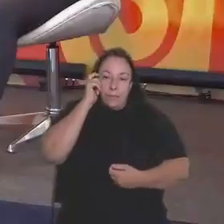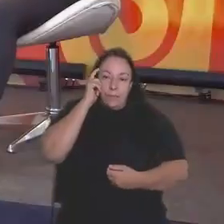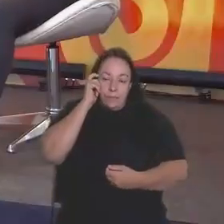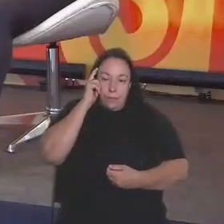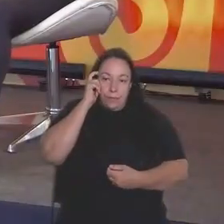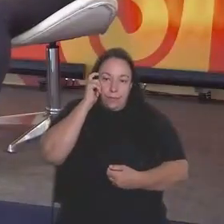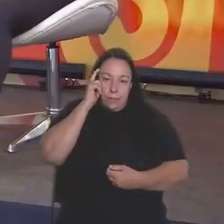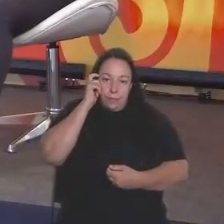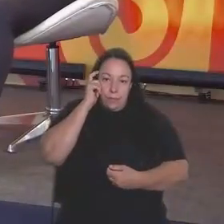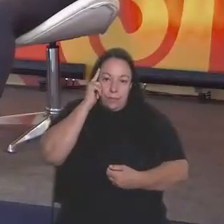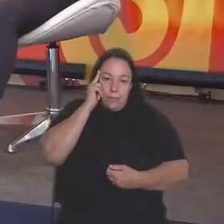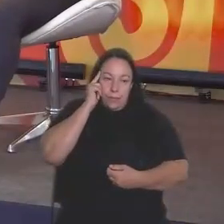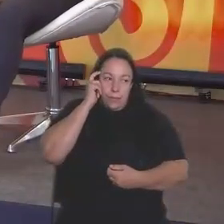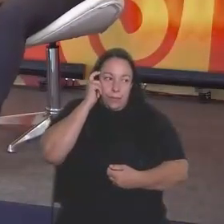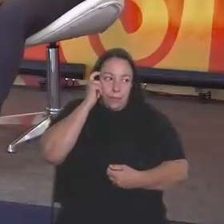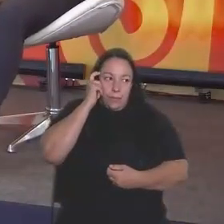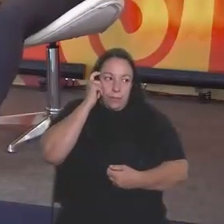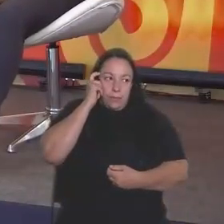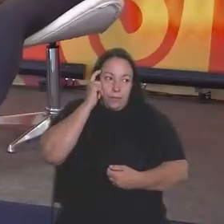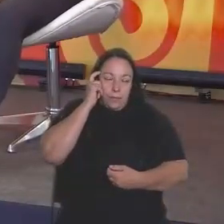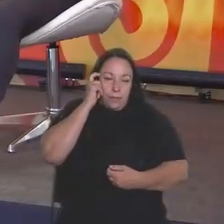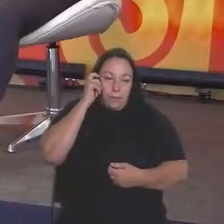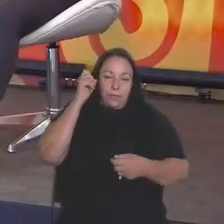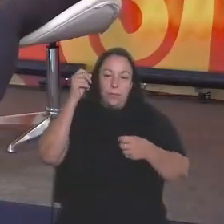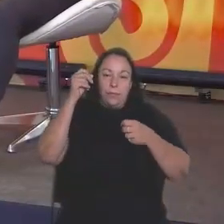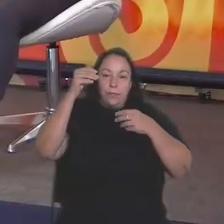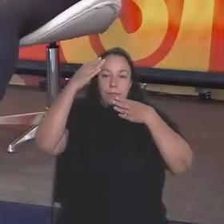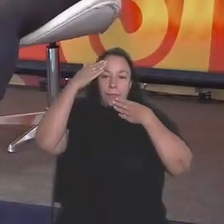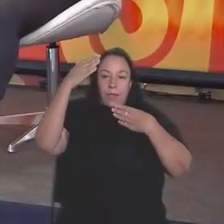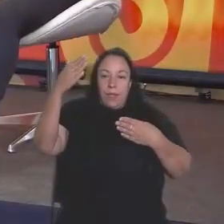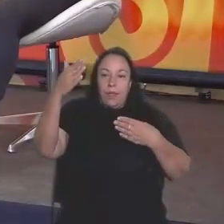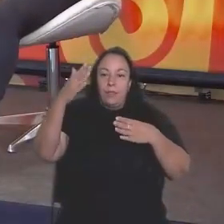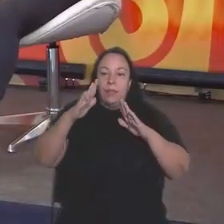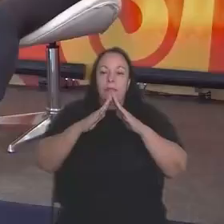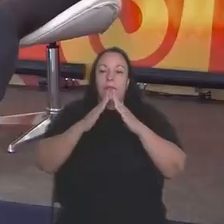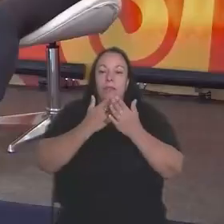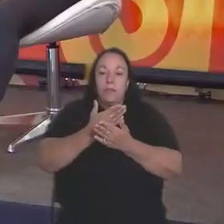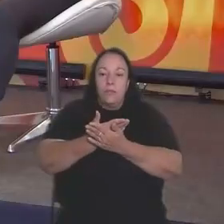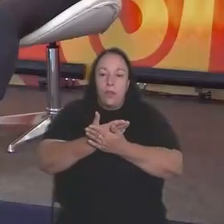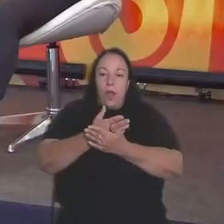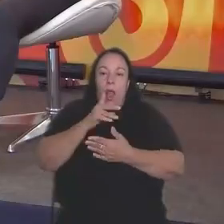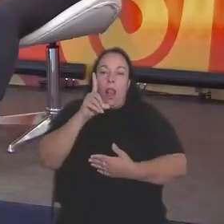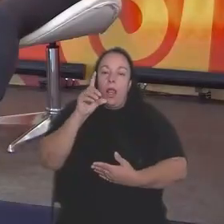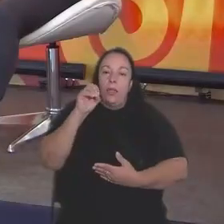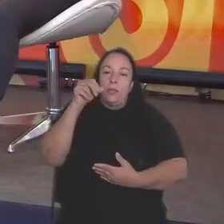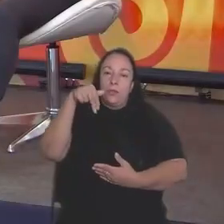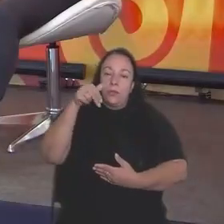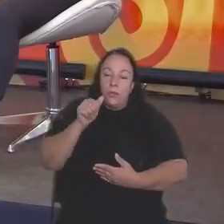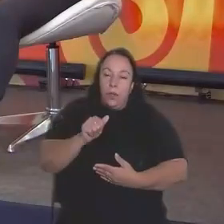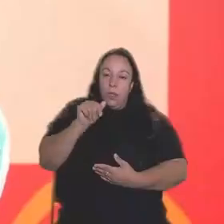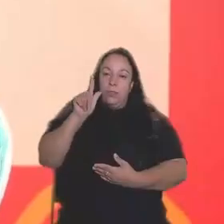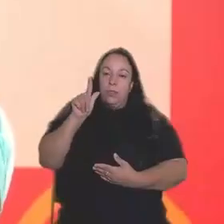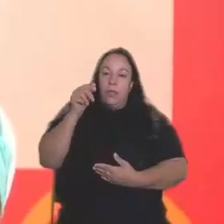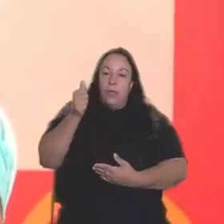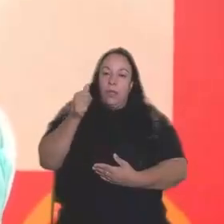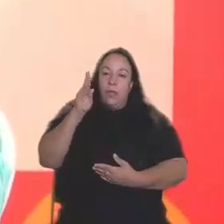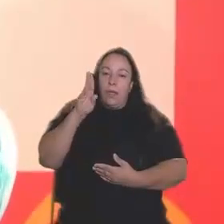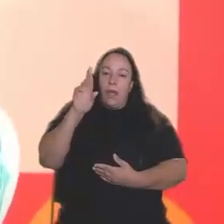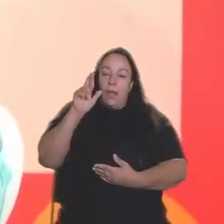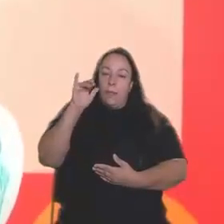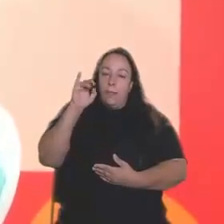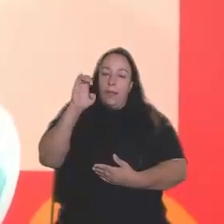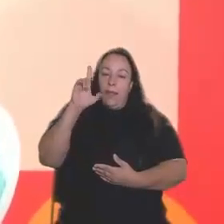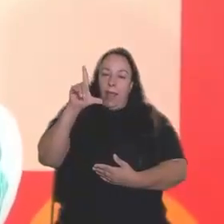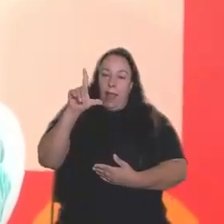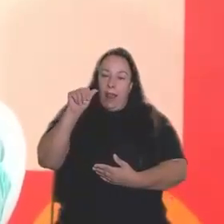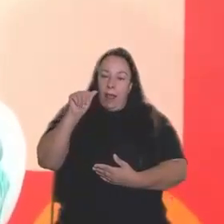Bacana, viu, Guto? Bom, eu queria agradecer a Escola Dona Gabriela, essas crianças que abraçaram. Olha a lindeza que elas são,